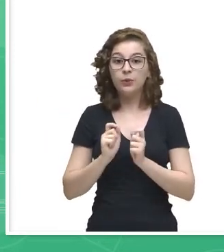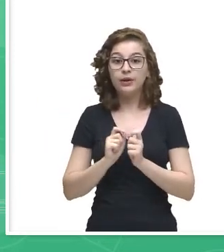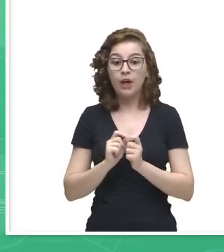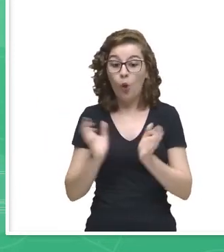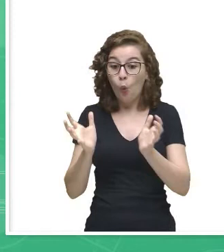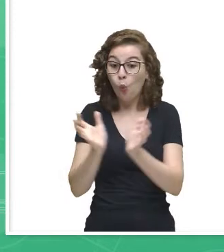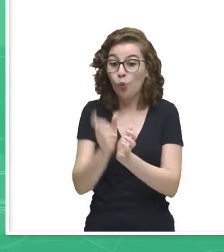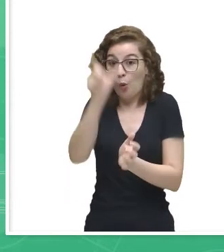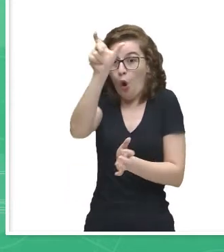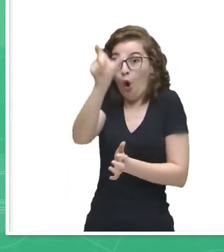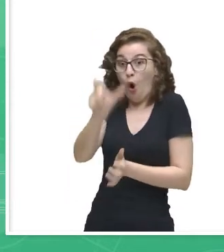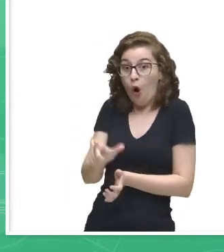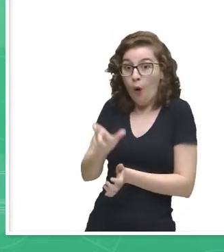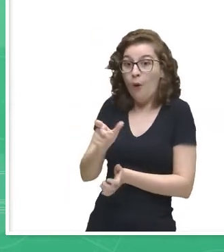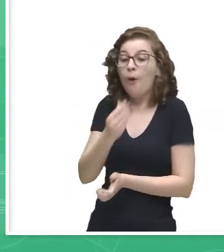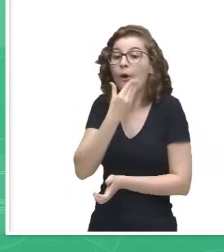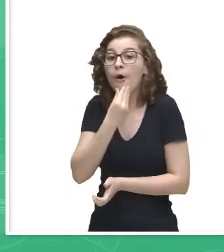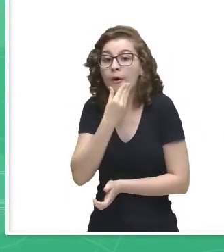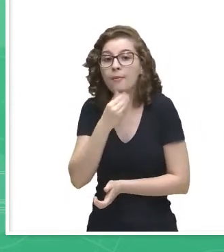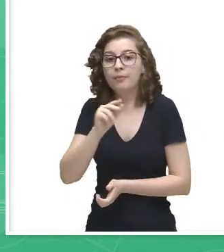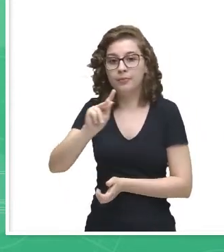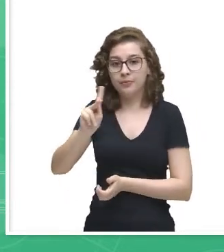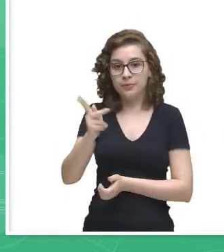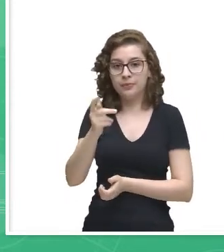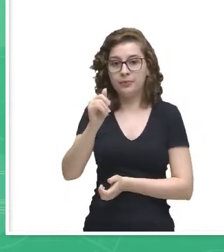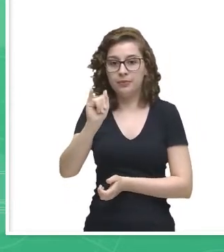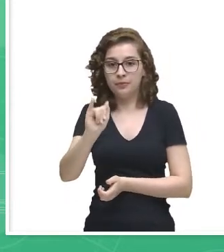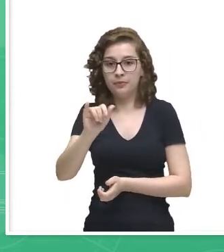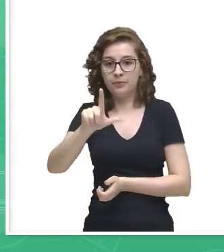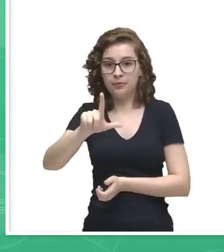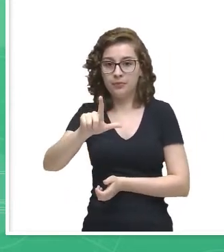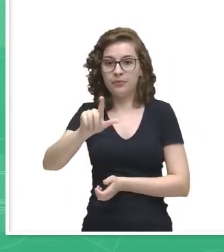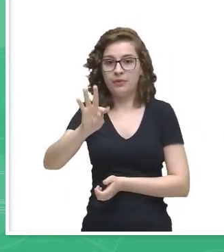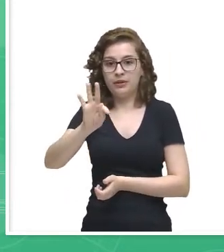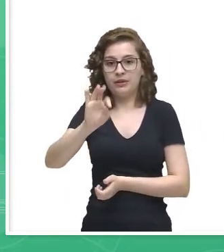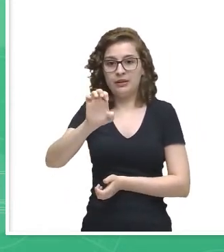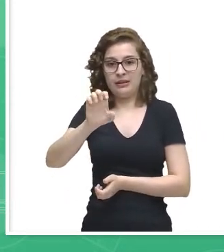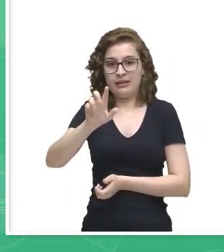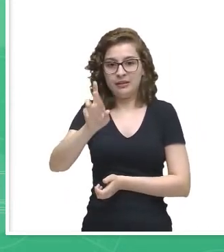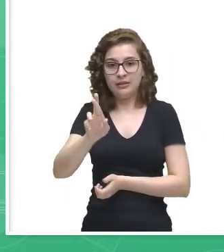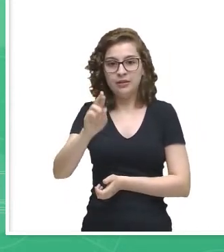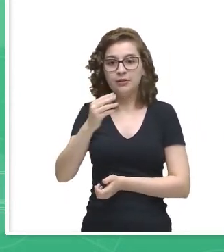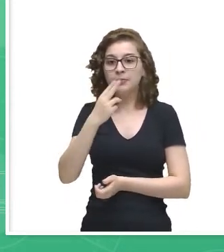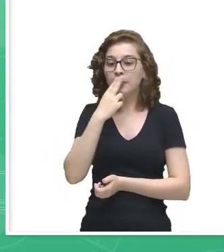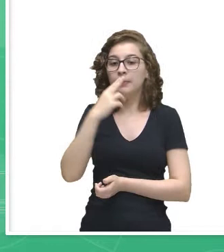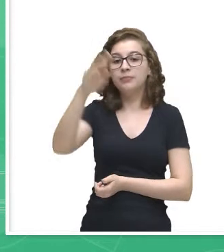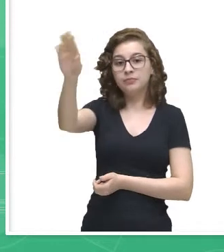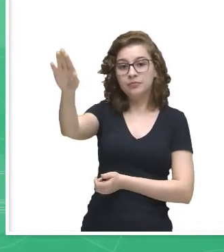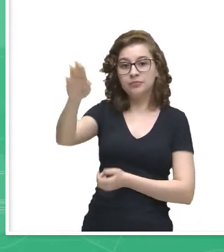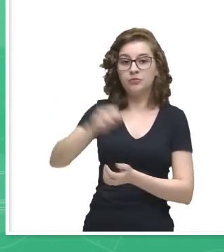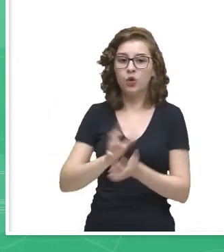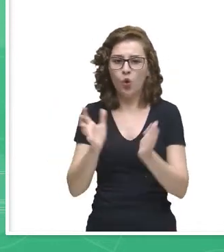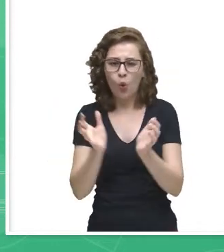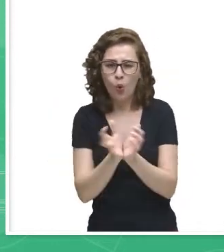Hitler na década de 1920. A população alemã ficou marcada pelas humilhações e por vários